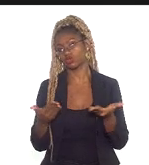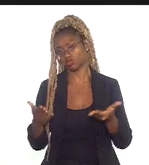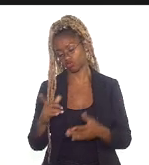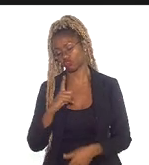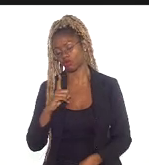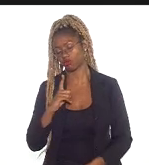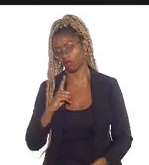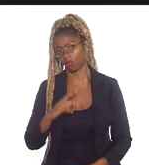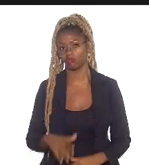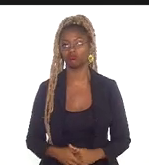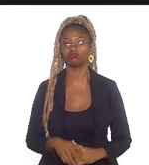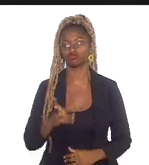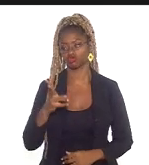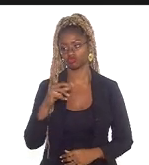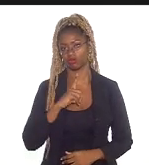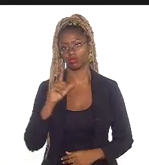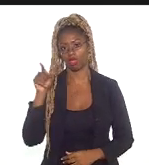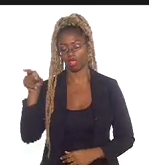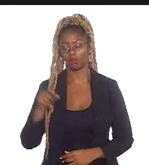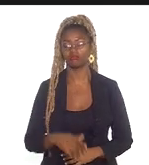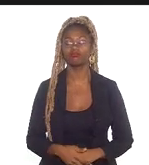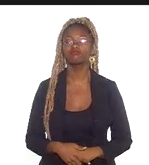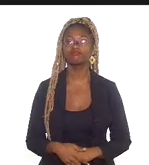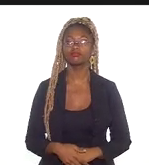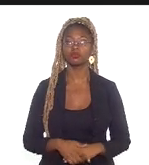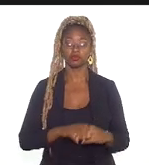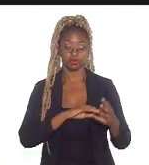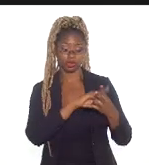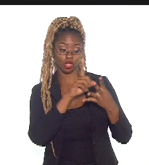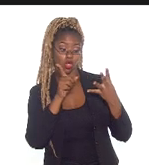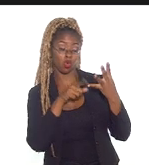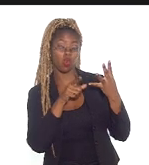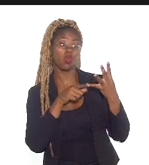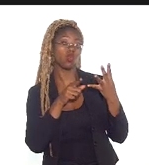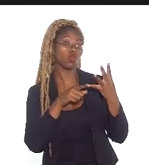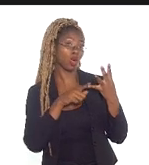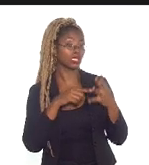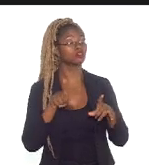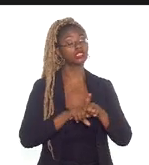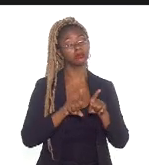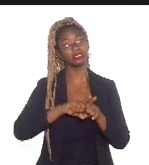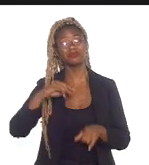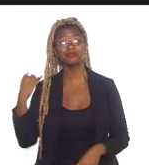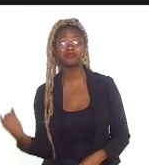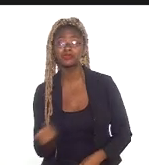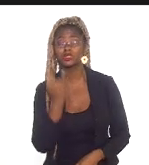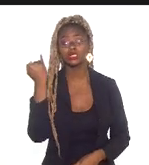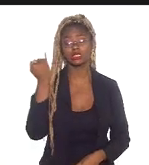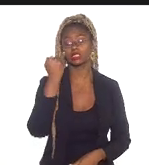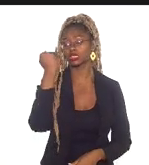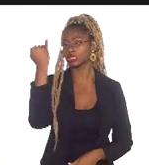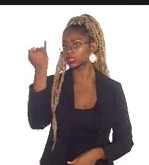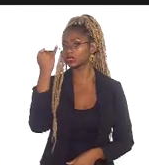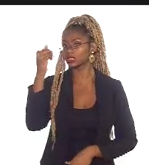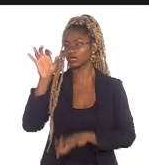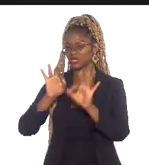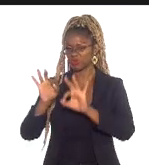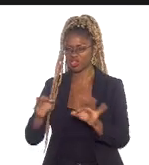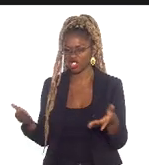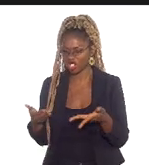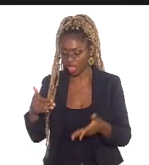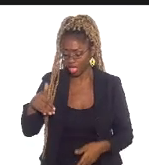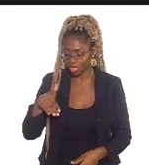disponível. E o quarto ponto é importante também nos projetos atuais,